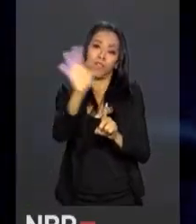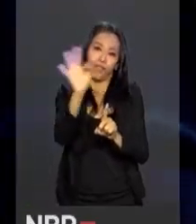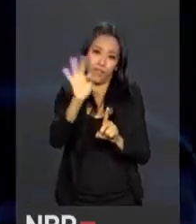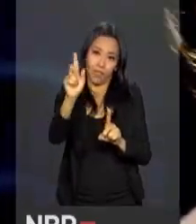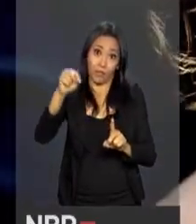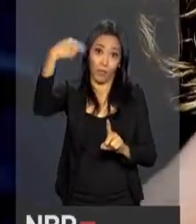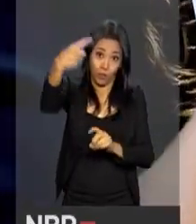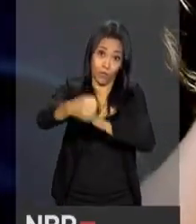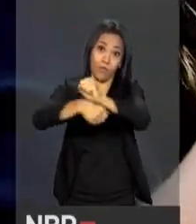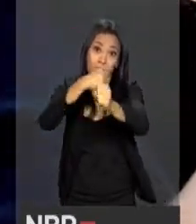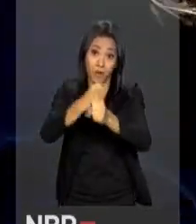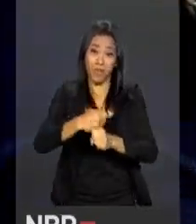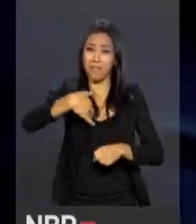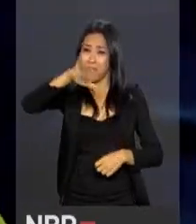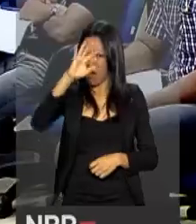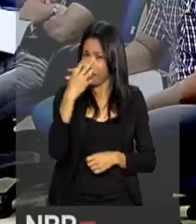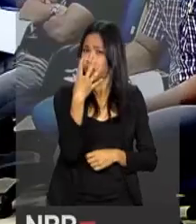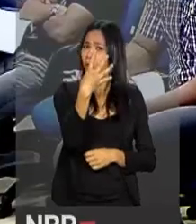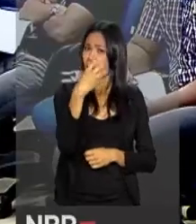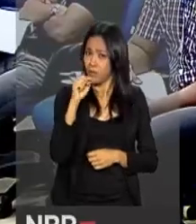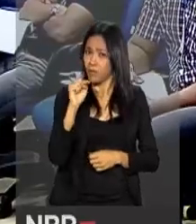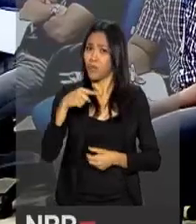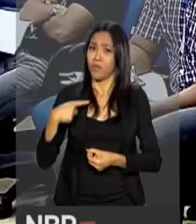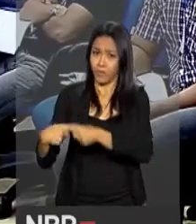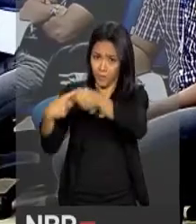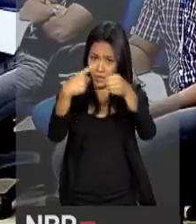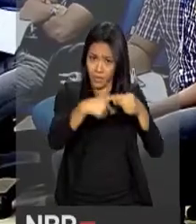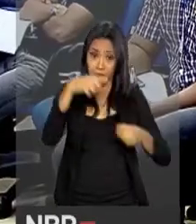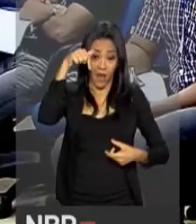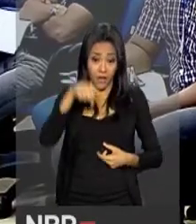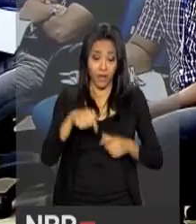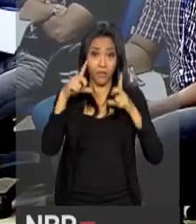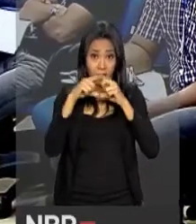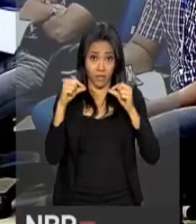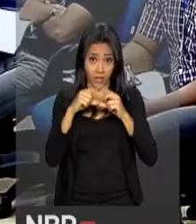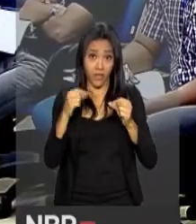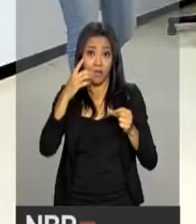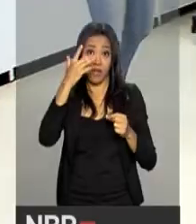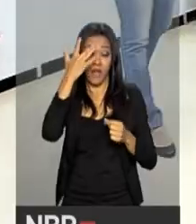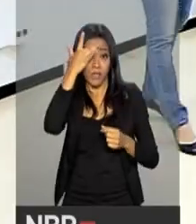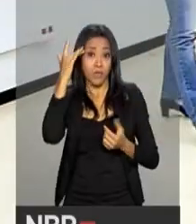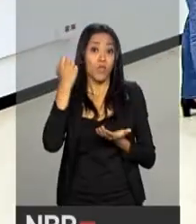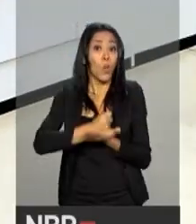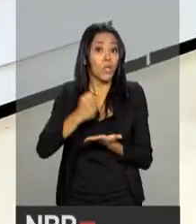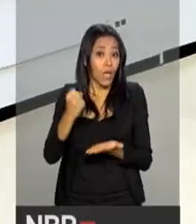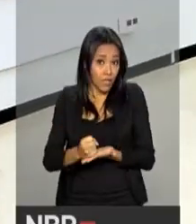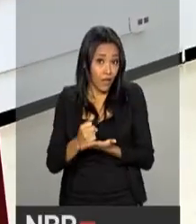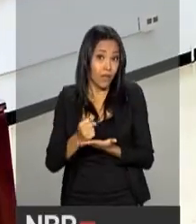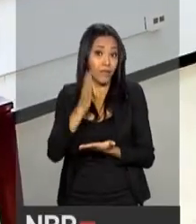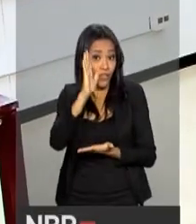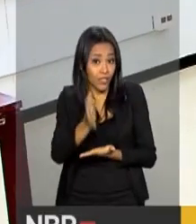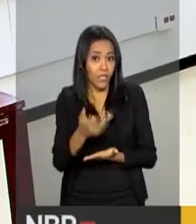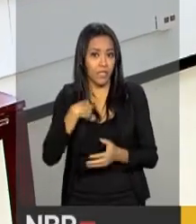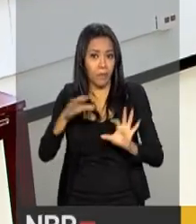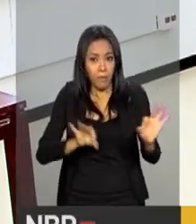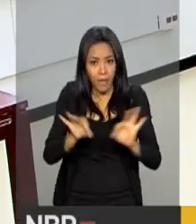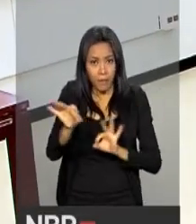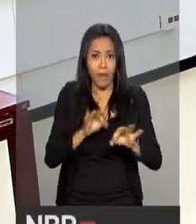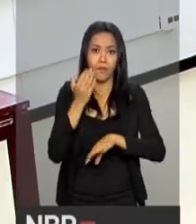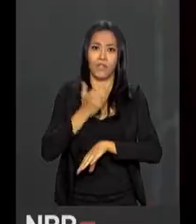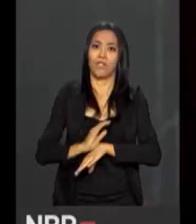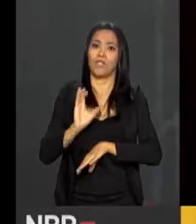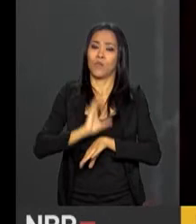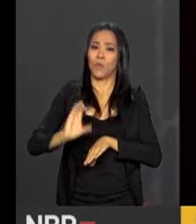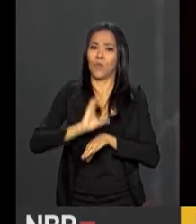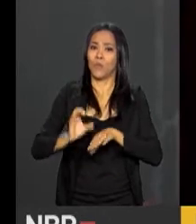mais de 4 mil municípios em brasília os contratados temporários se preparam neste curso de 40 horas